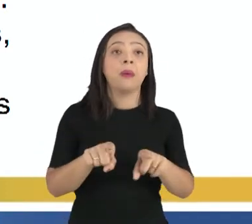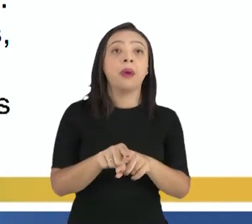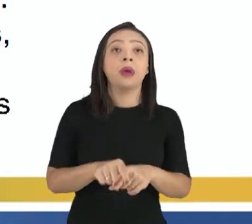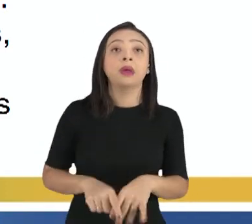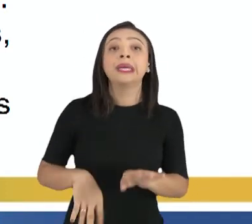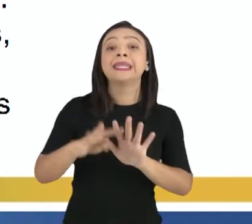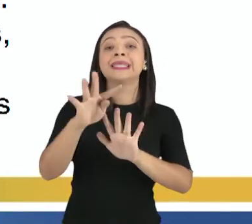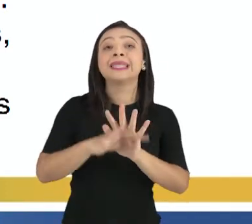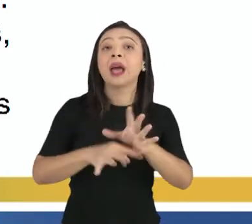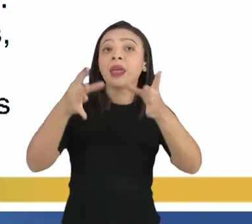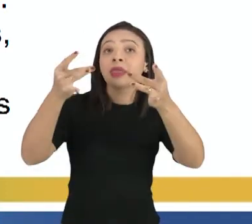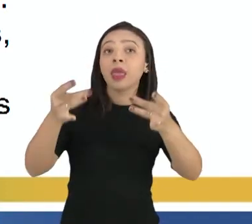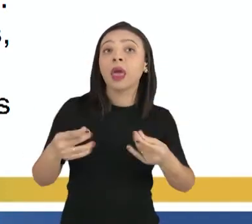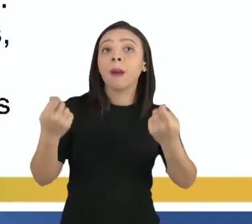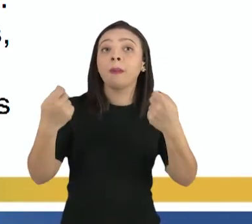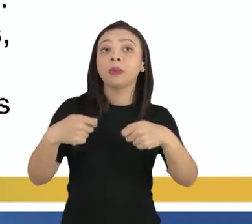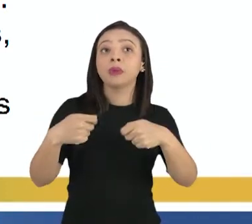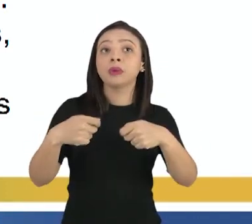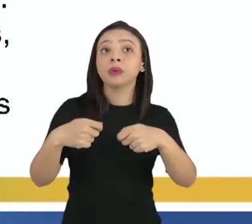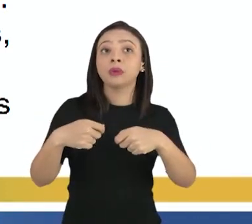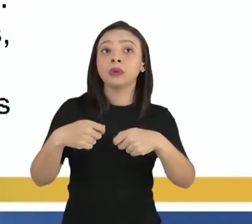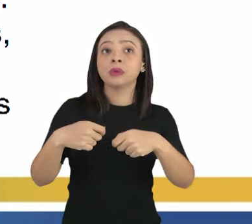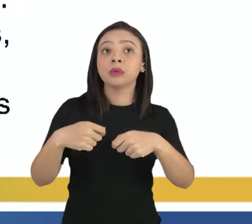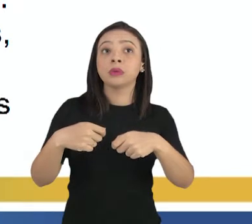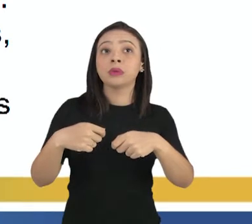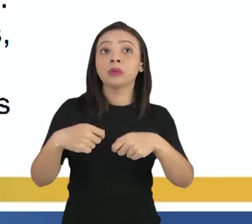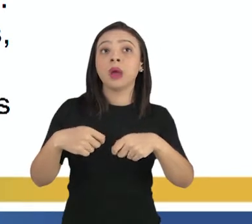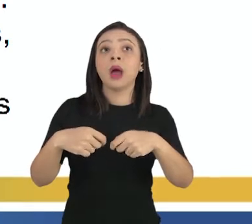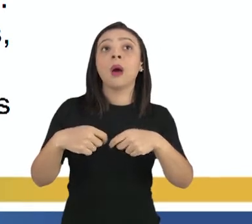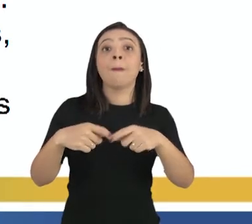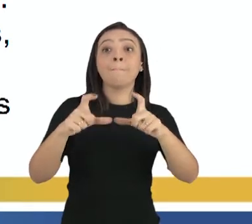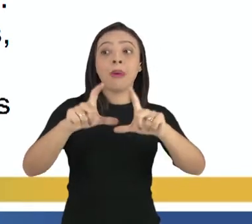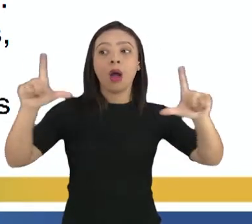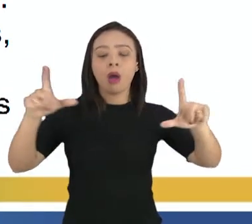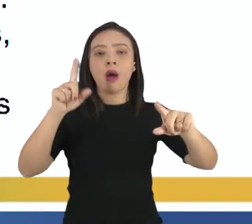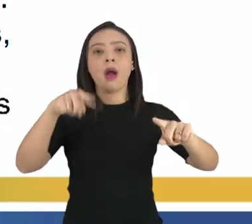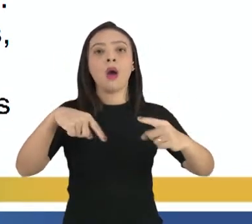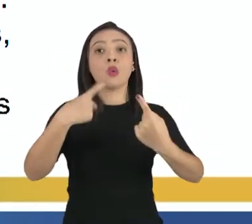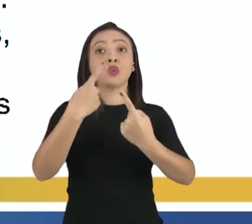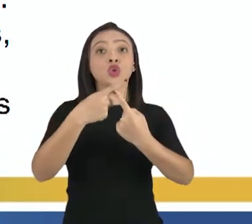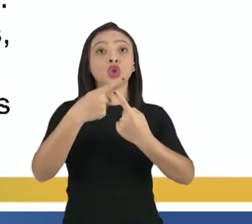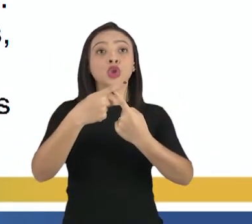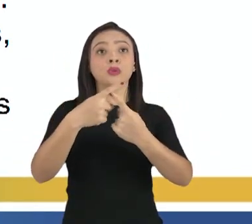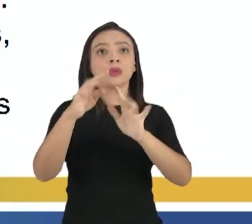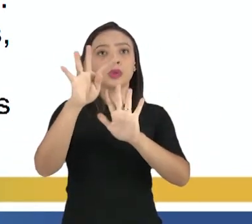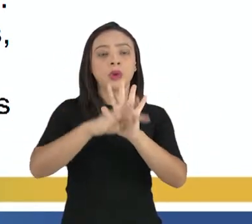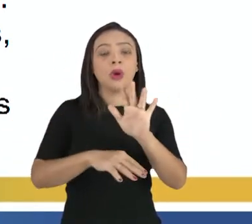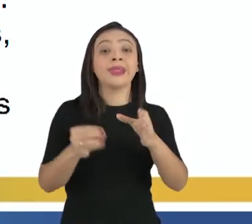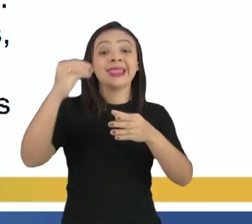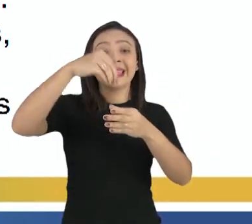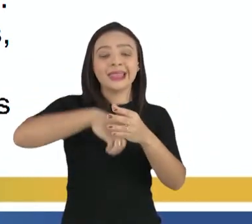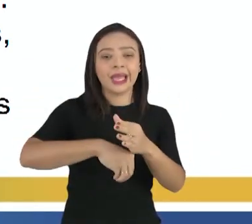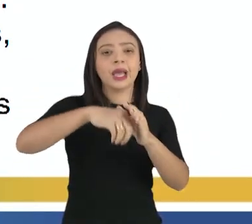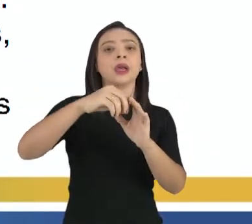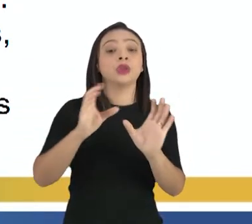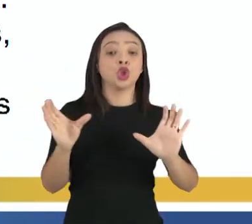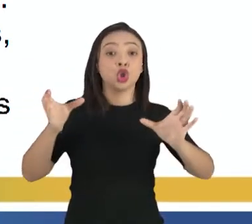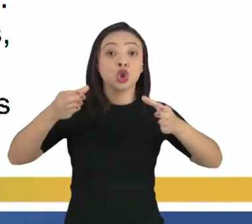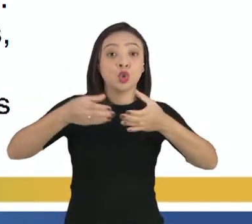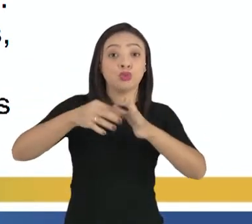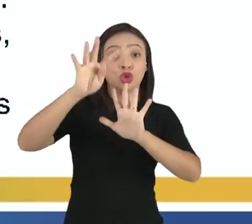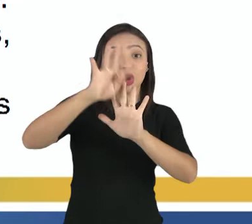textos descritivos Olha o maior que o nosso tipo textual deixou descritivo e dentro desse